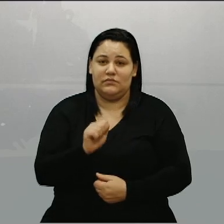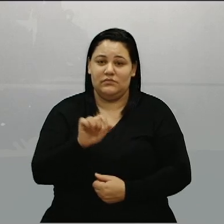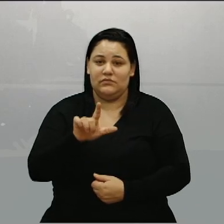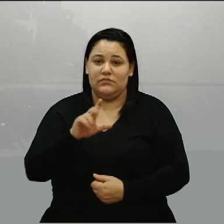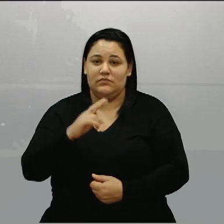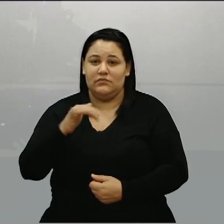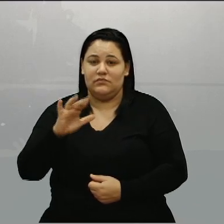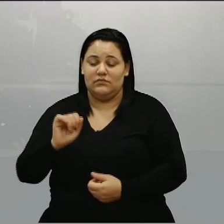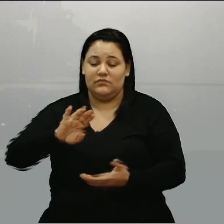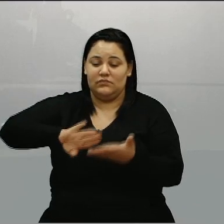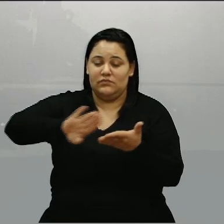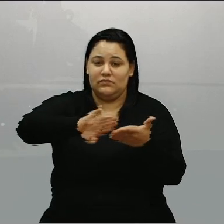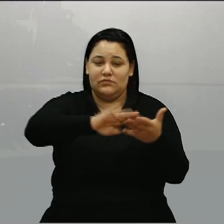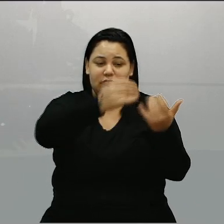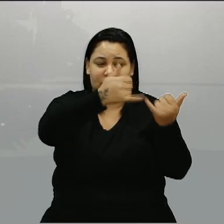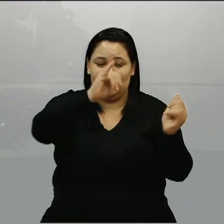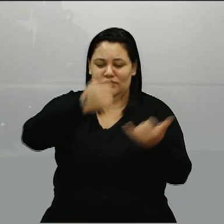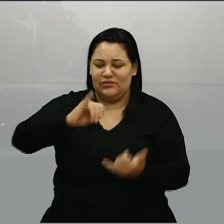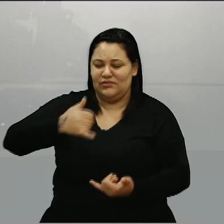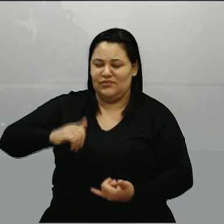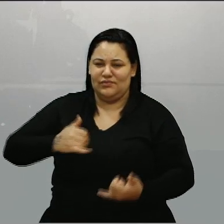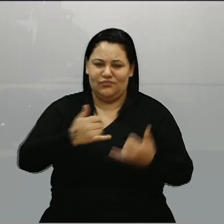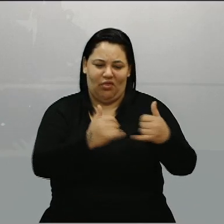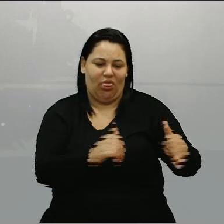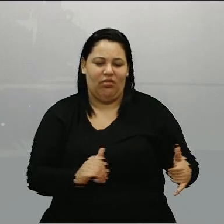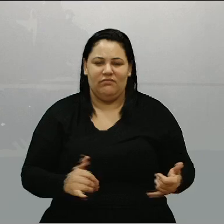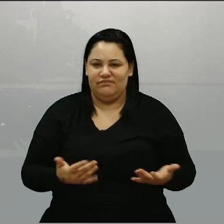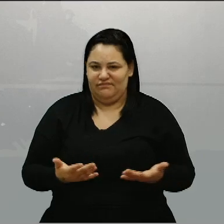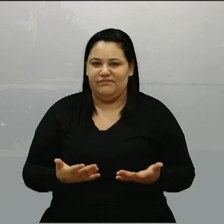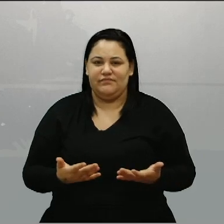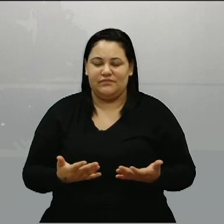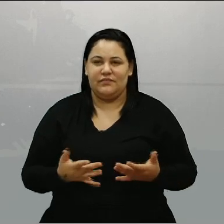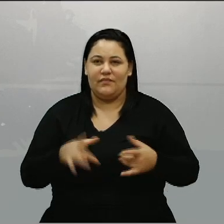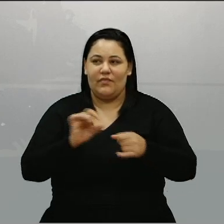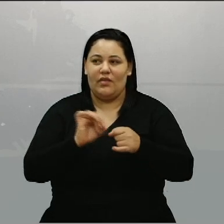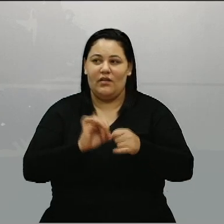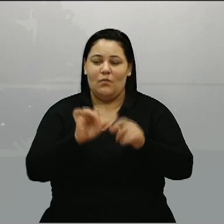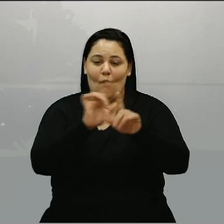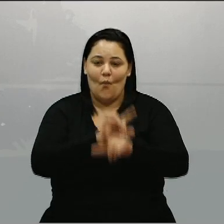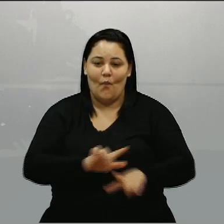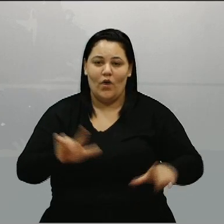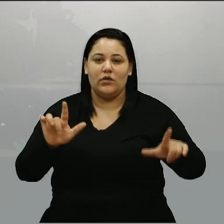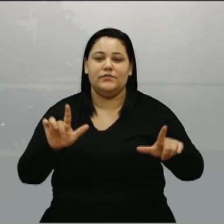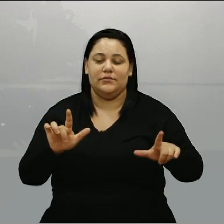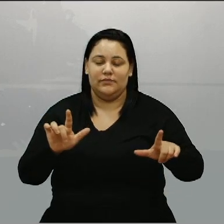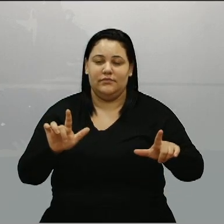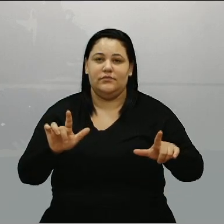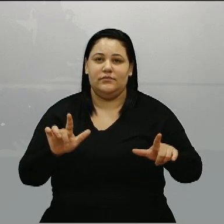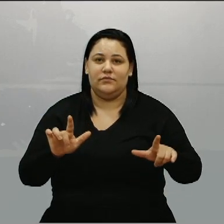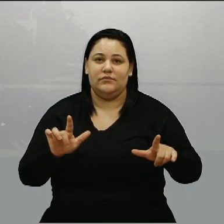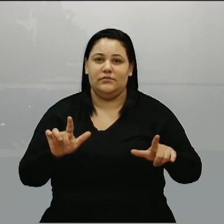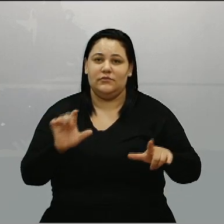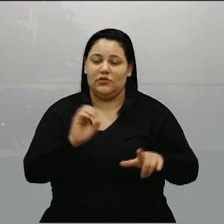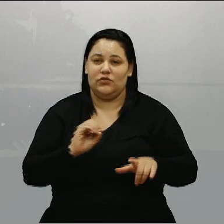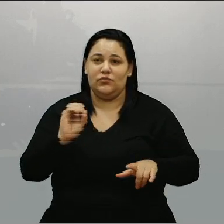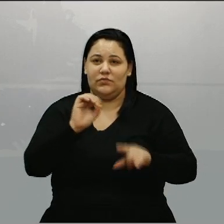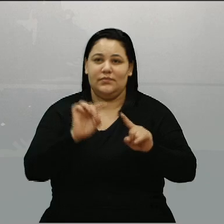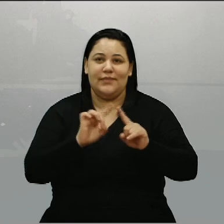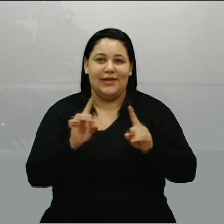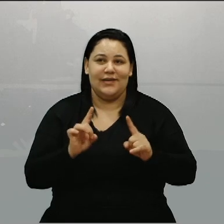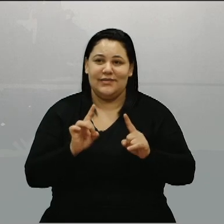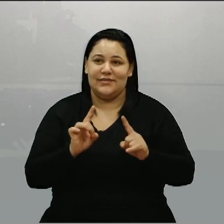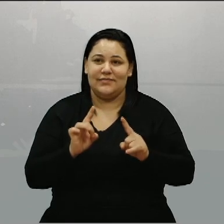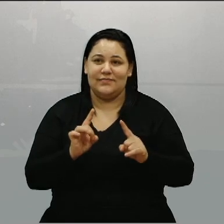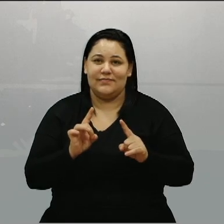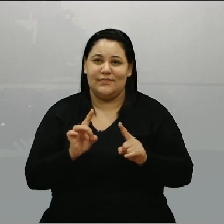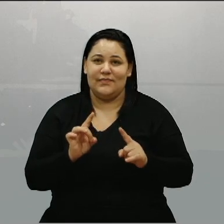dos fios ociosos, dos fios caídos. Foi feita uma bela operação, mas parece que parou essa equipe. Eu